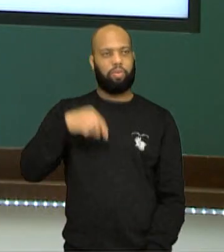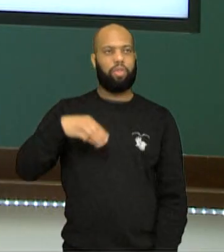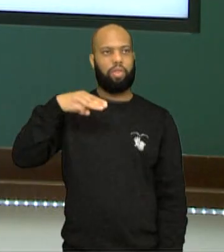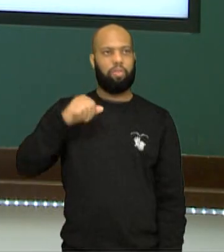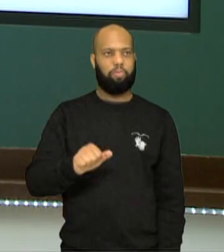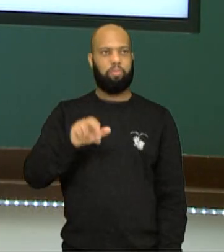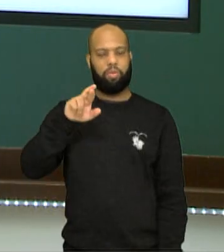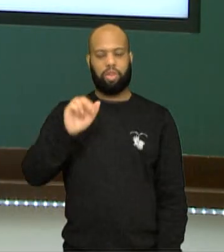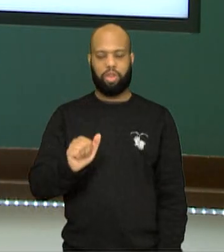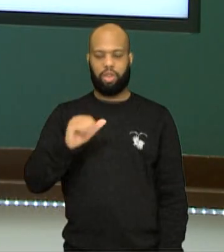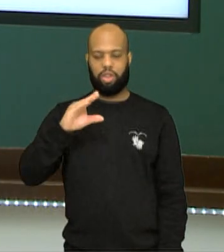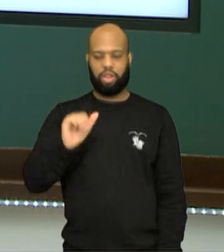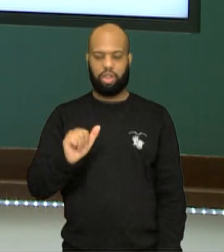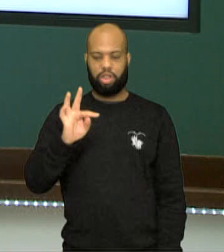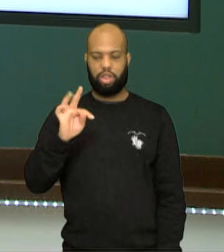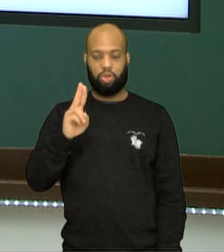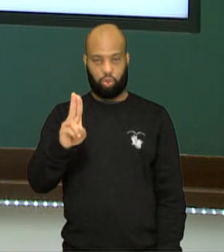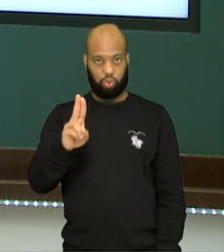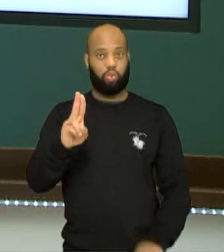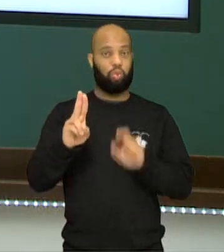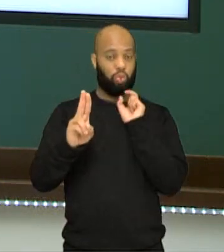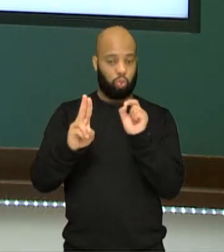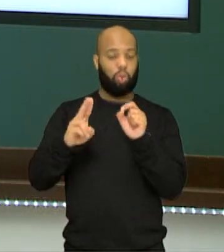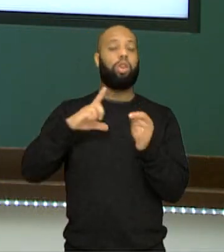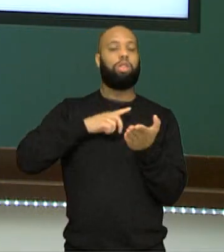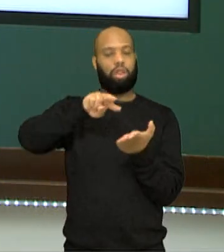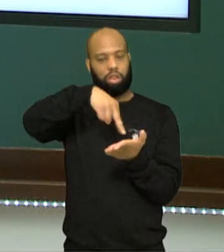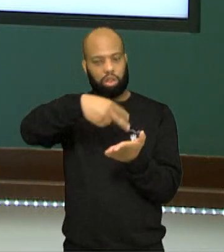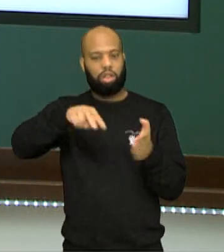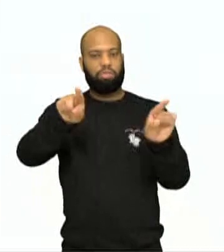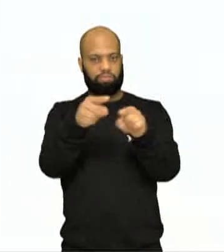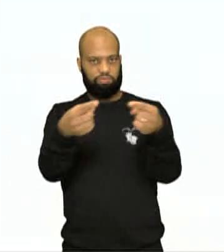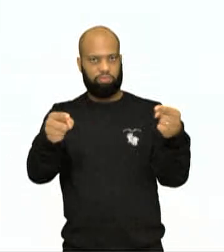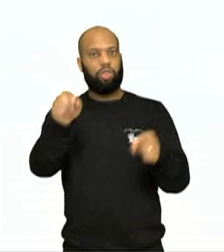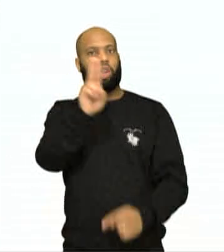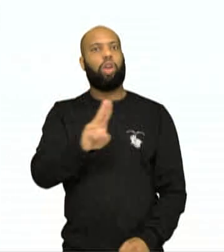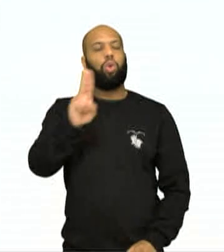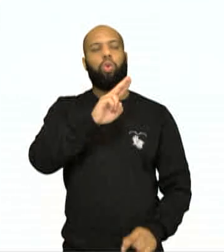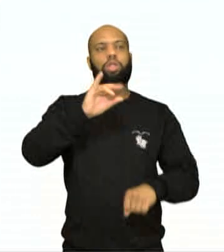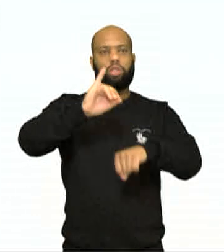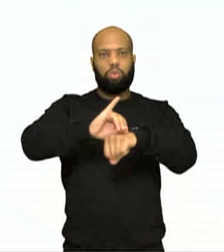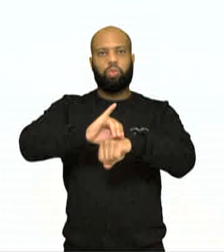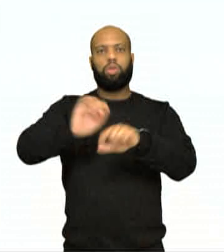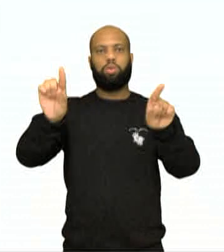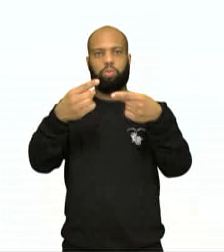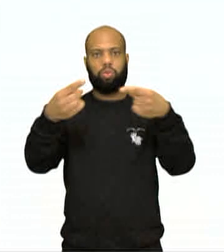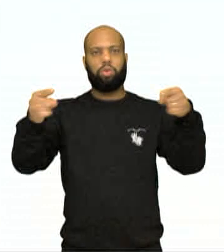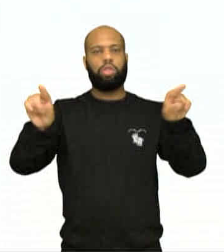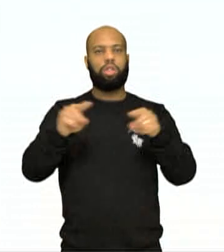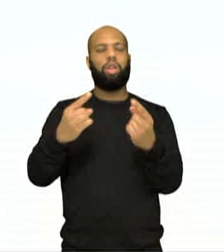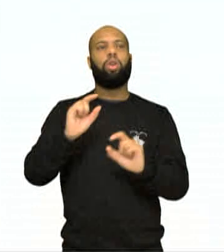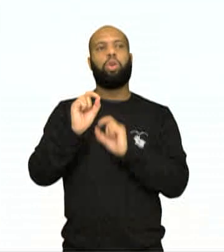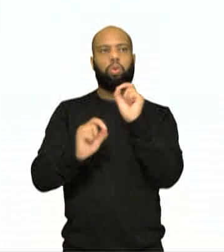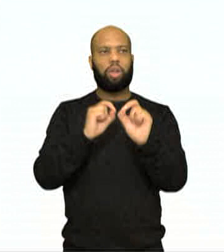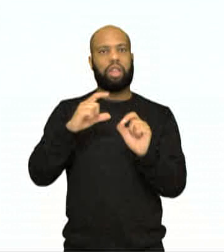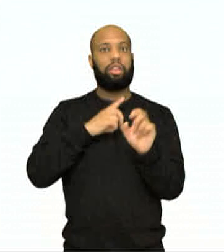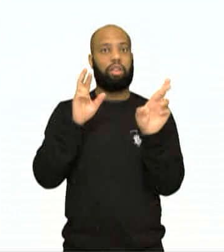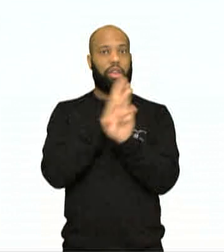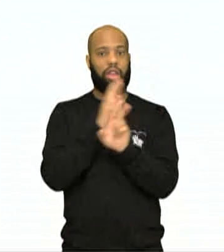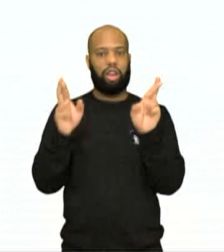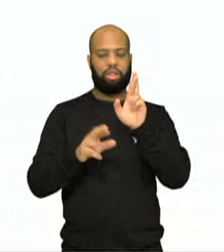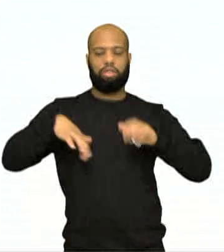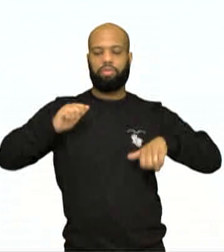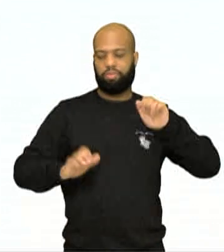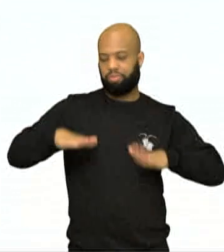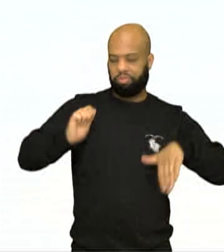maracatu, né? Manifestações que envolvem dança, música, utilizando os instrumentos musicais, geralmente associados à